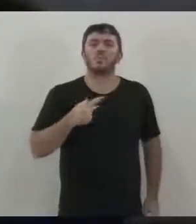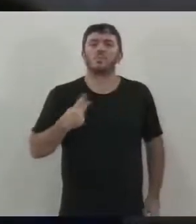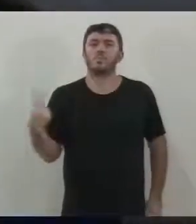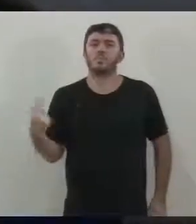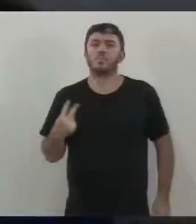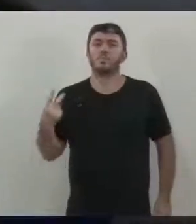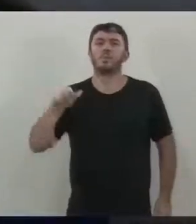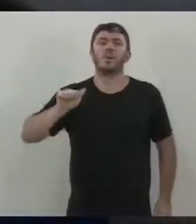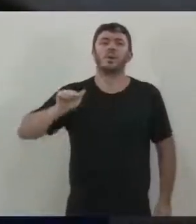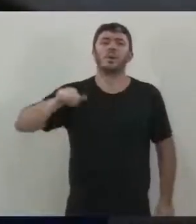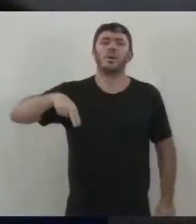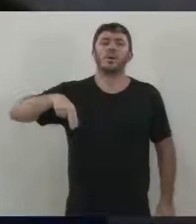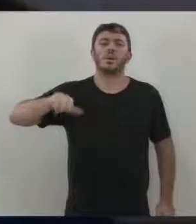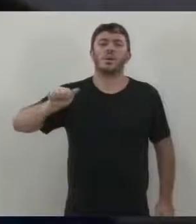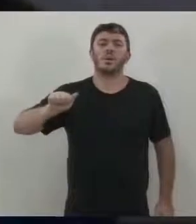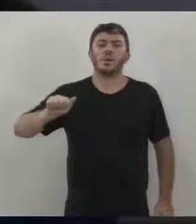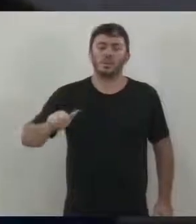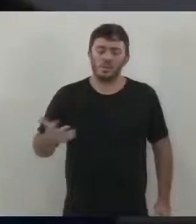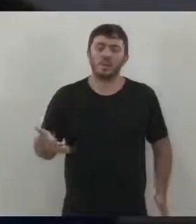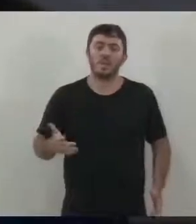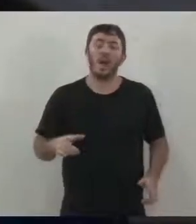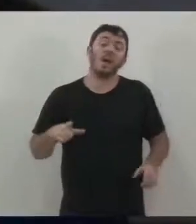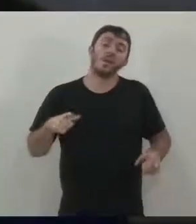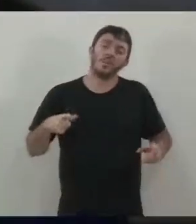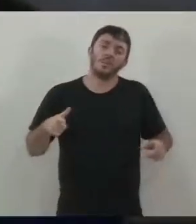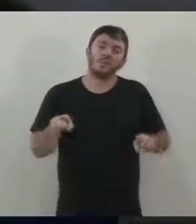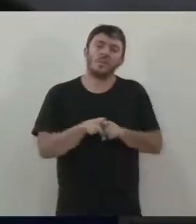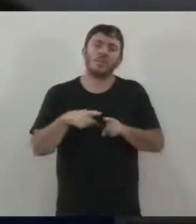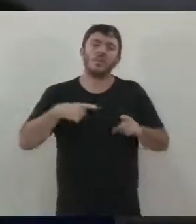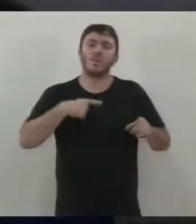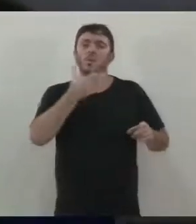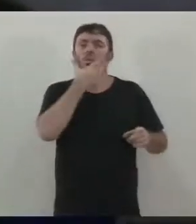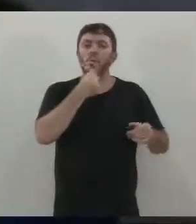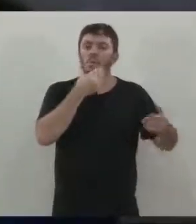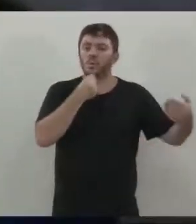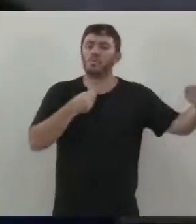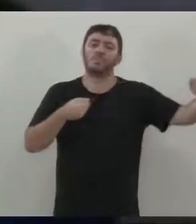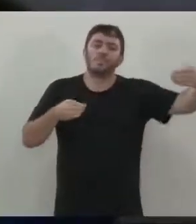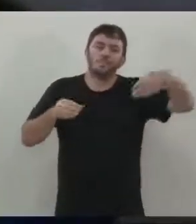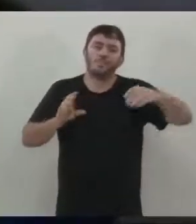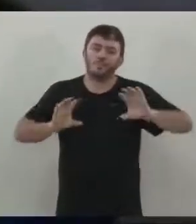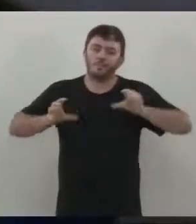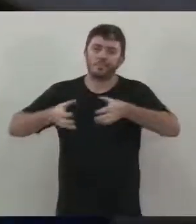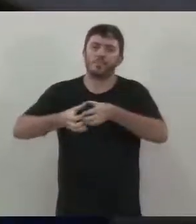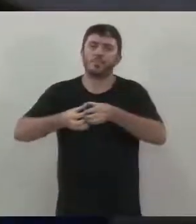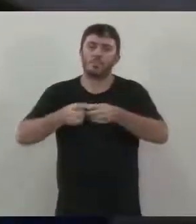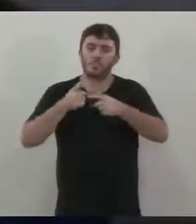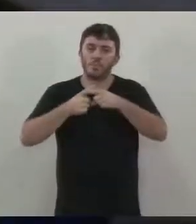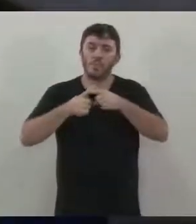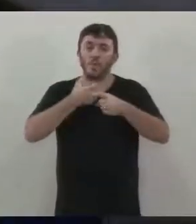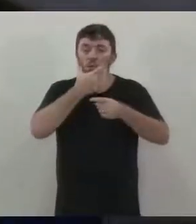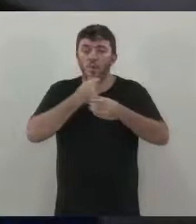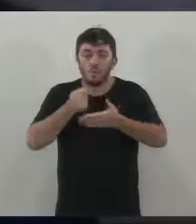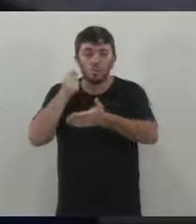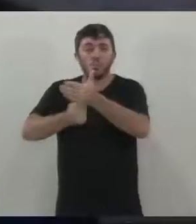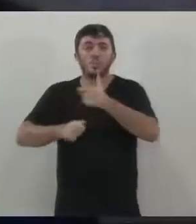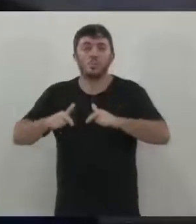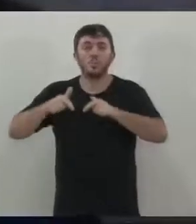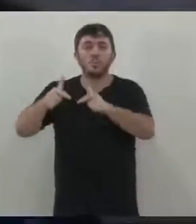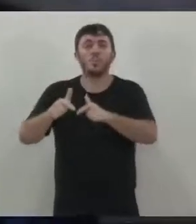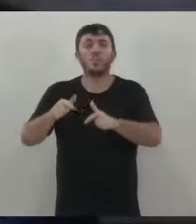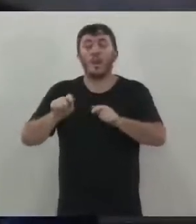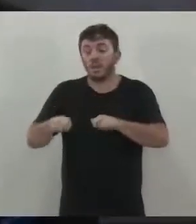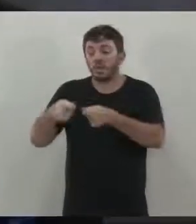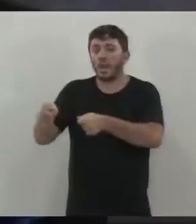fazer parte, eu acho isso importante. De repente, a visão também de um homem, ou a luta de um homem em valorização à mulher, ela é